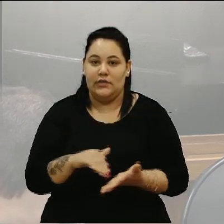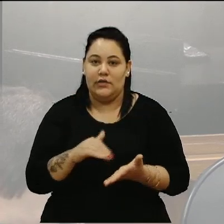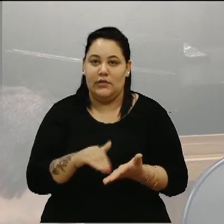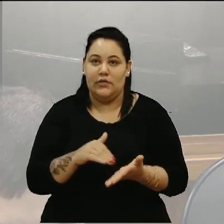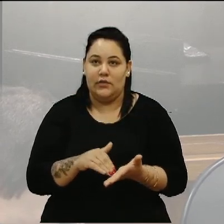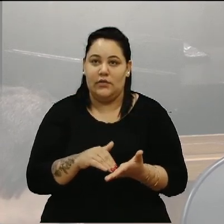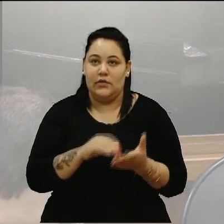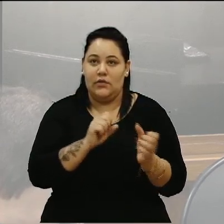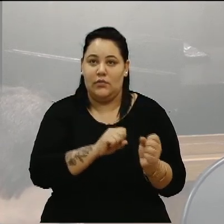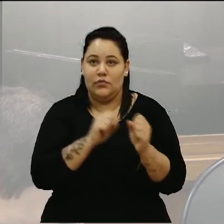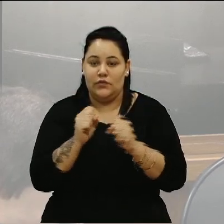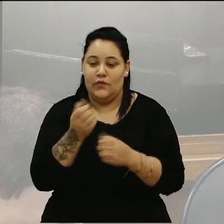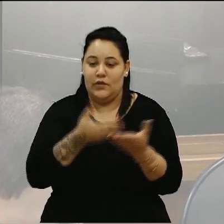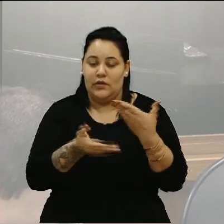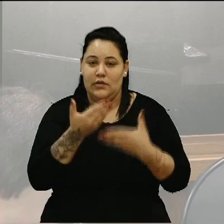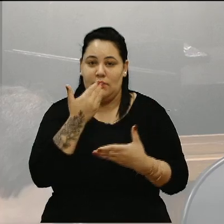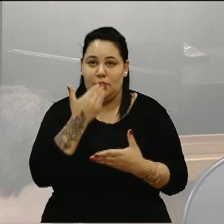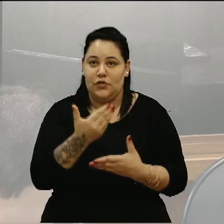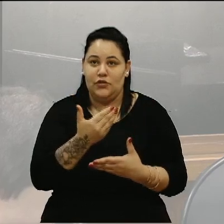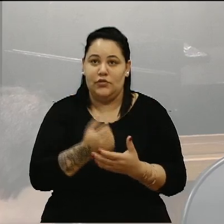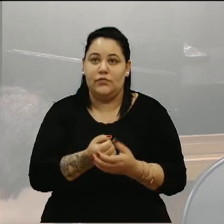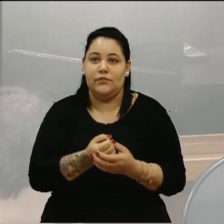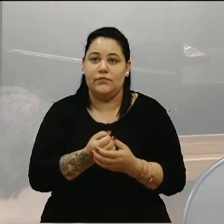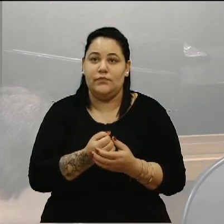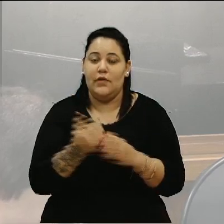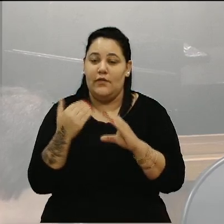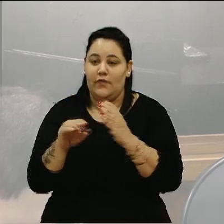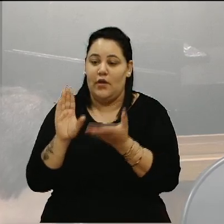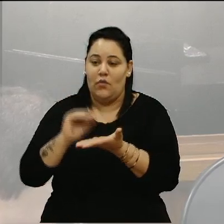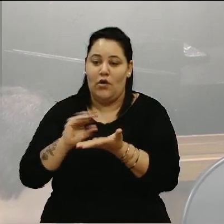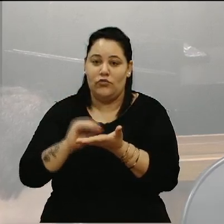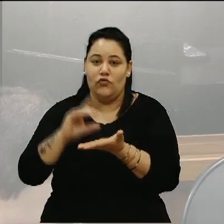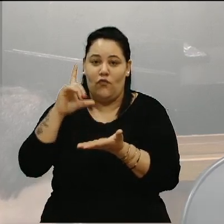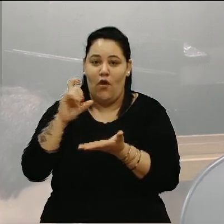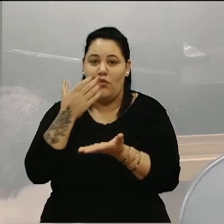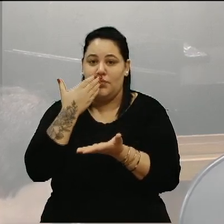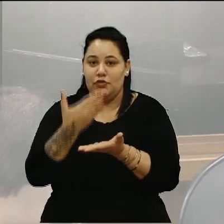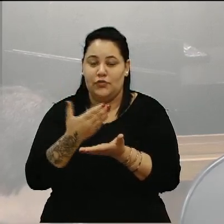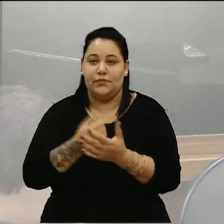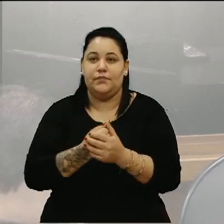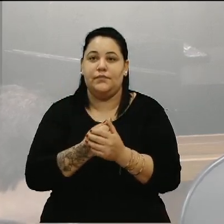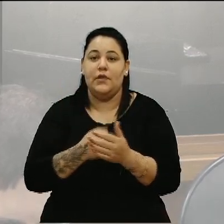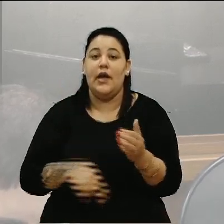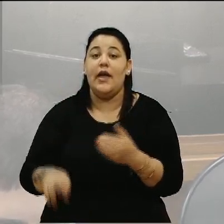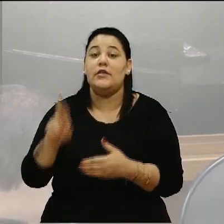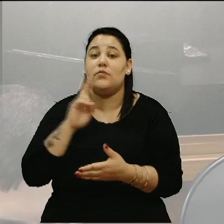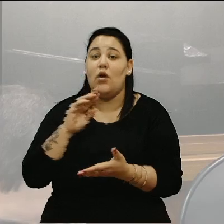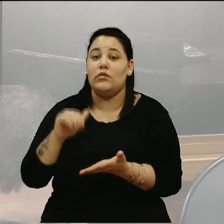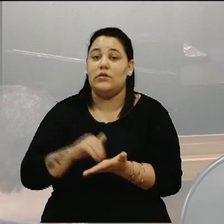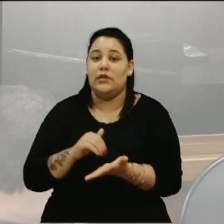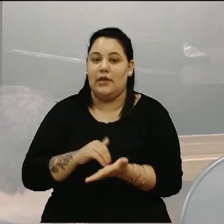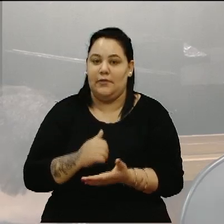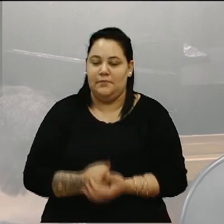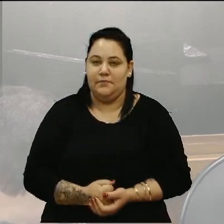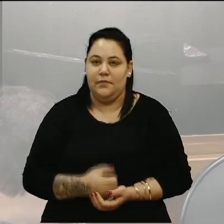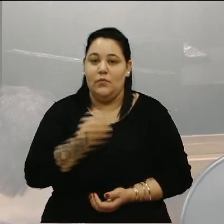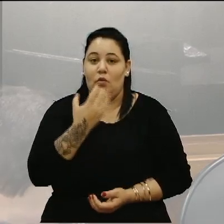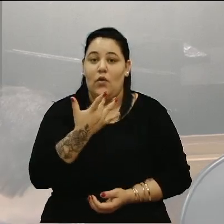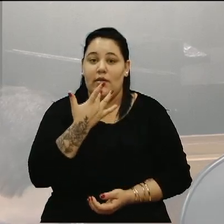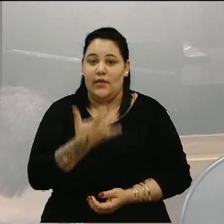essa solicitação? Mandei o áudio, foto, pedido. A resposta do secretário. Boa tarde,